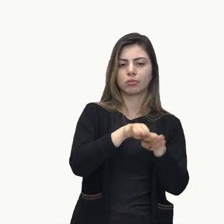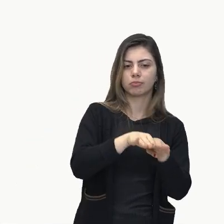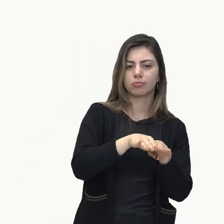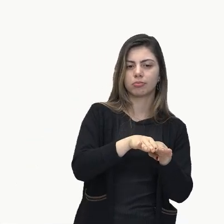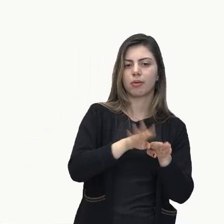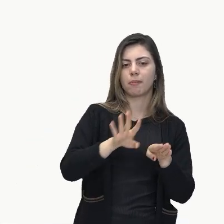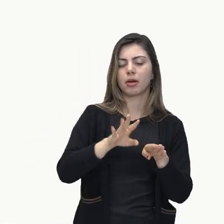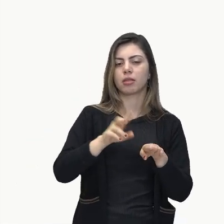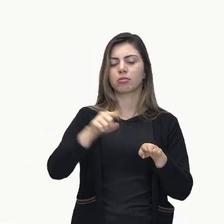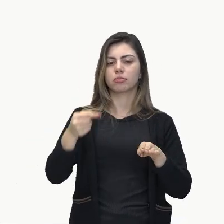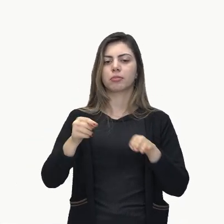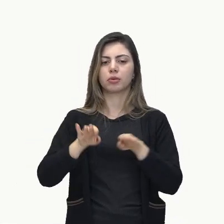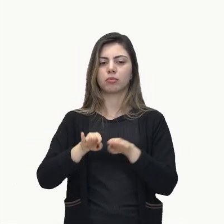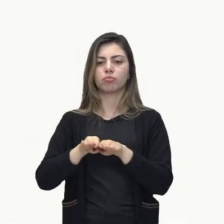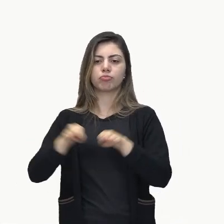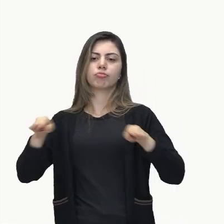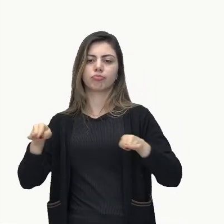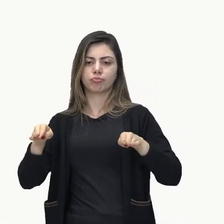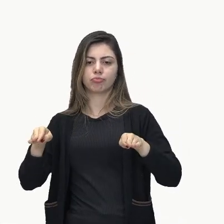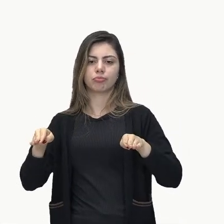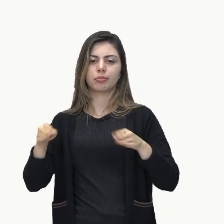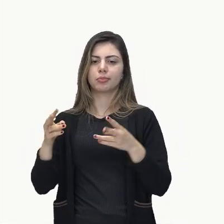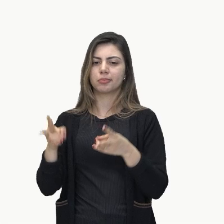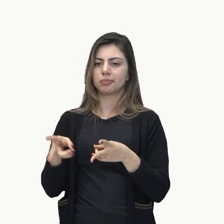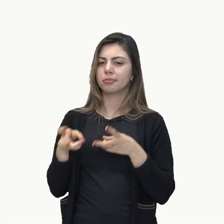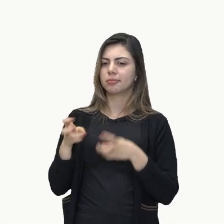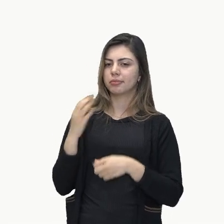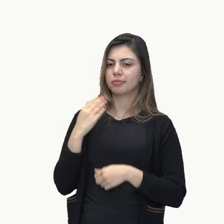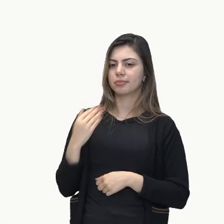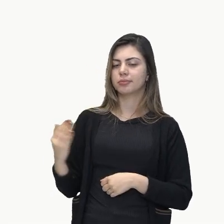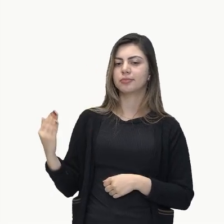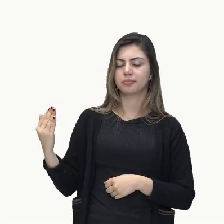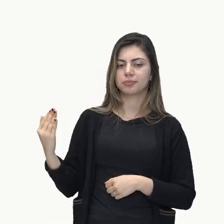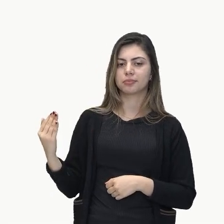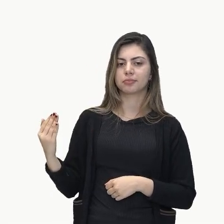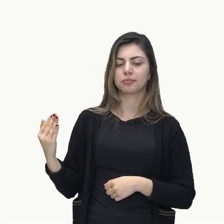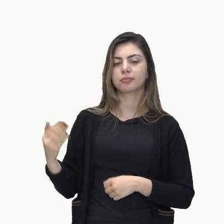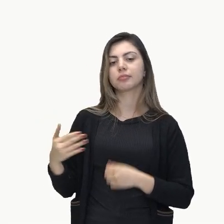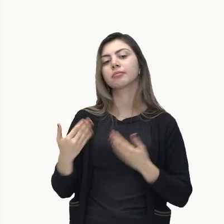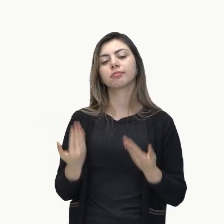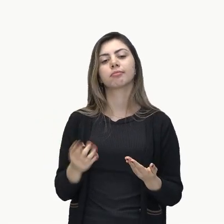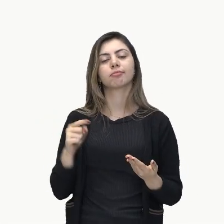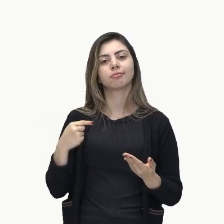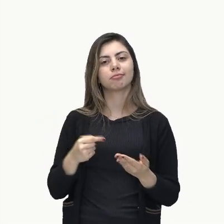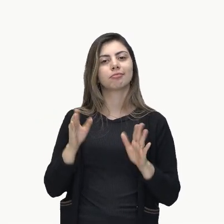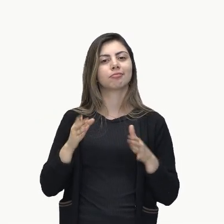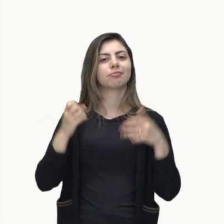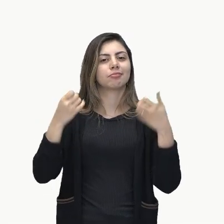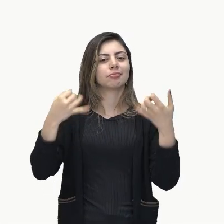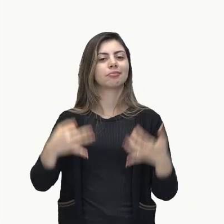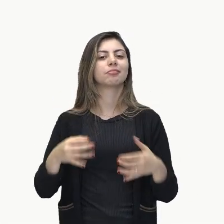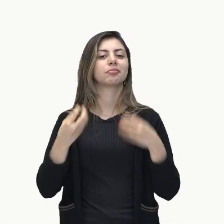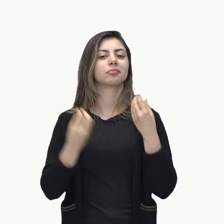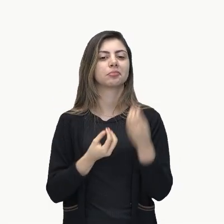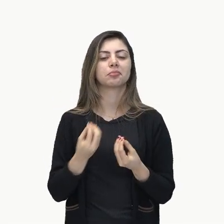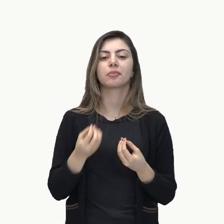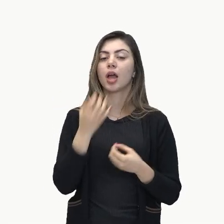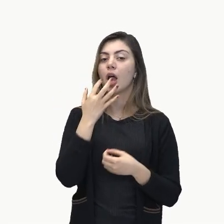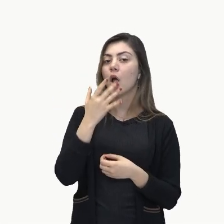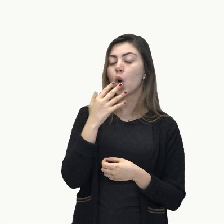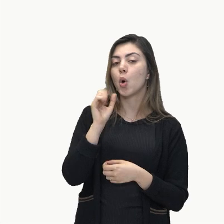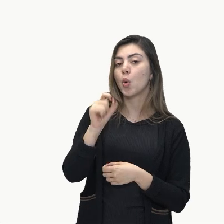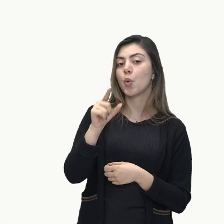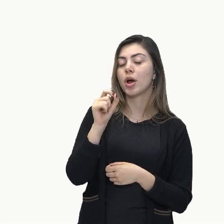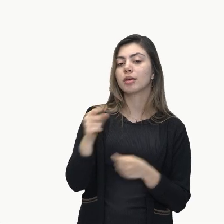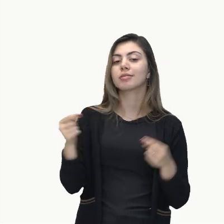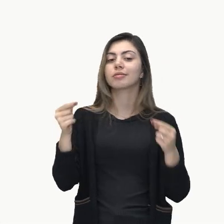afastando, aqui elas estão se encontrando, tá? E aí, como a gente tinha falado, os traços azuis são